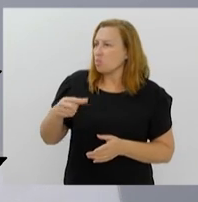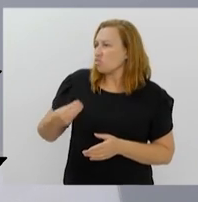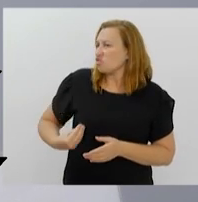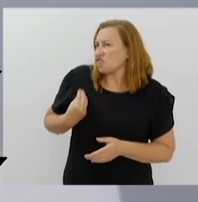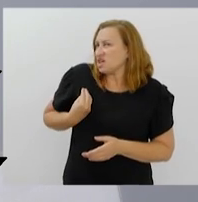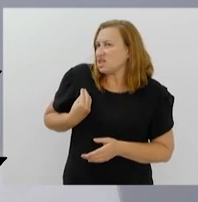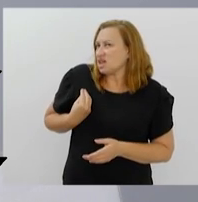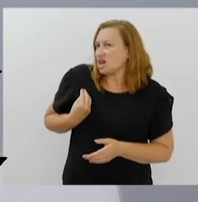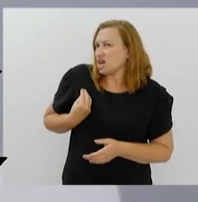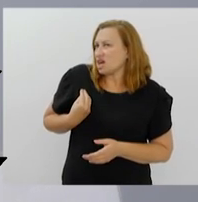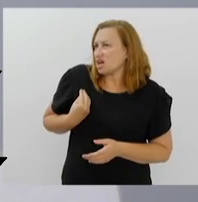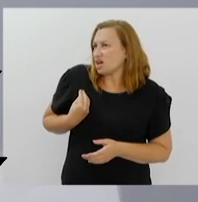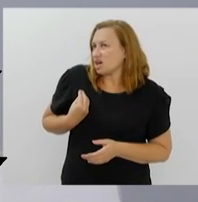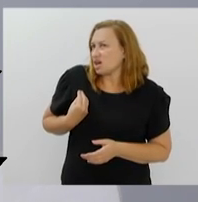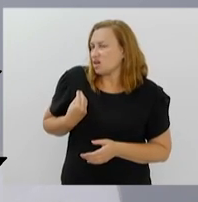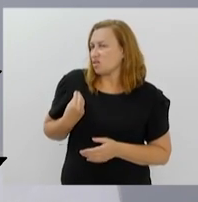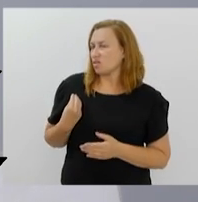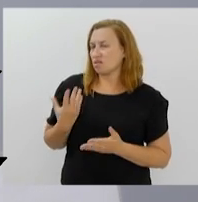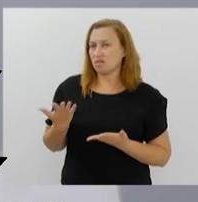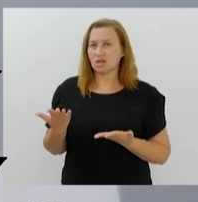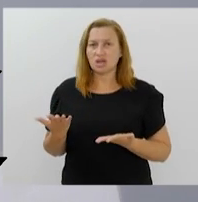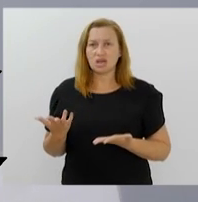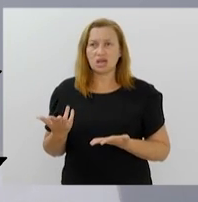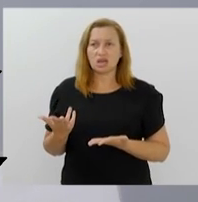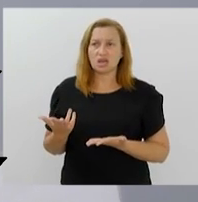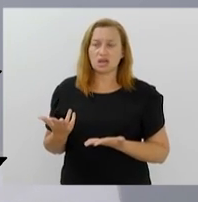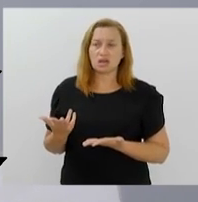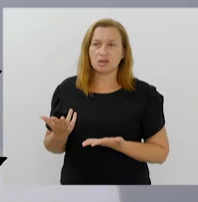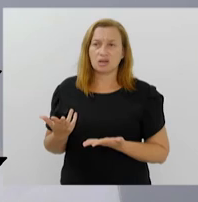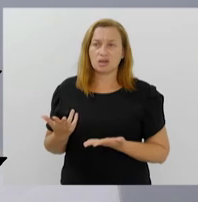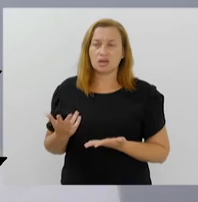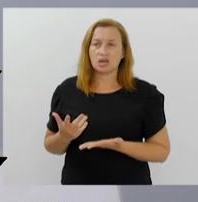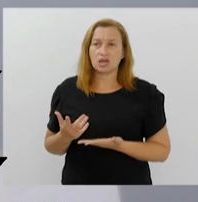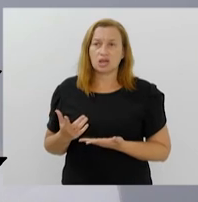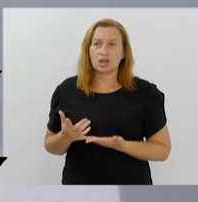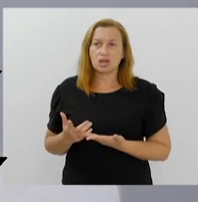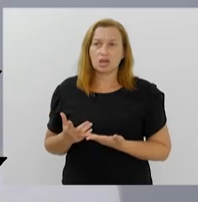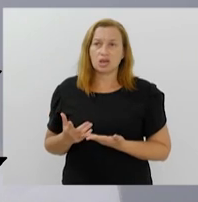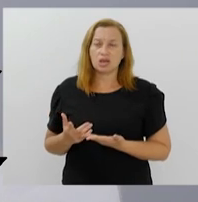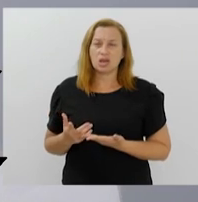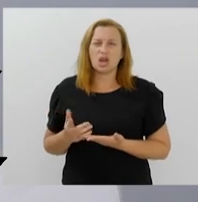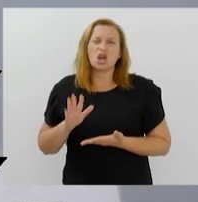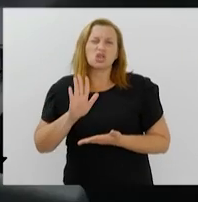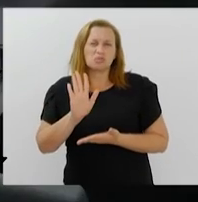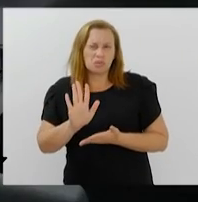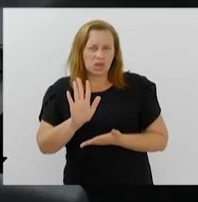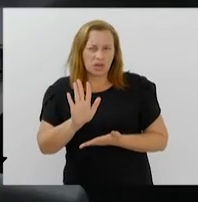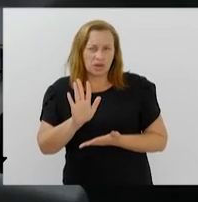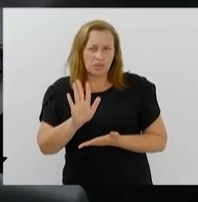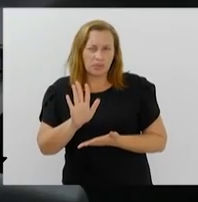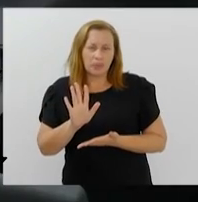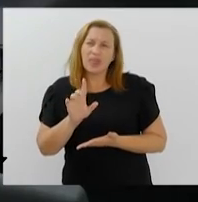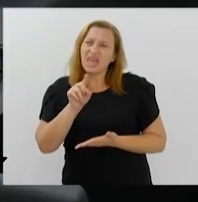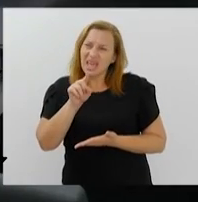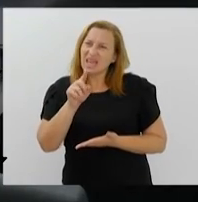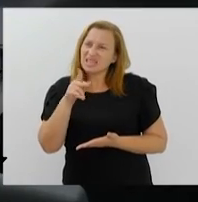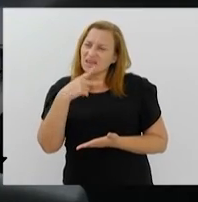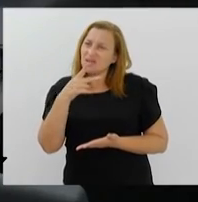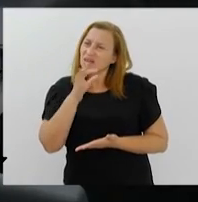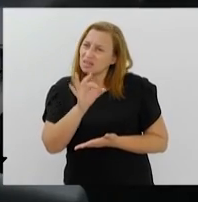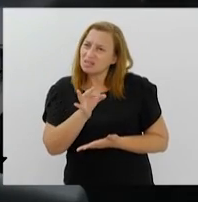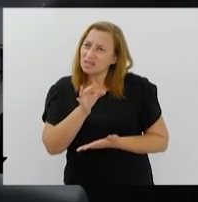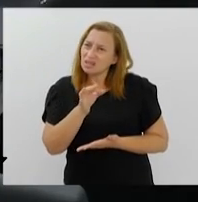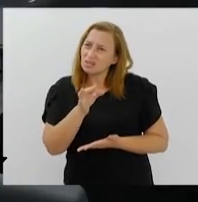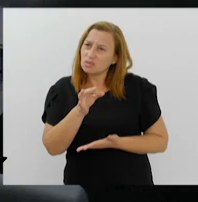beneficiários específicos tá eh inclusive eh Ezequiel sobe a placa para mim porque o que ele tá dizendo é exatamente